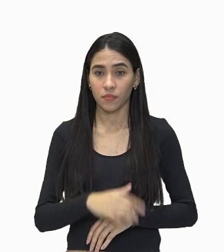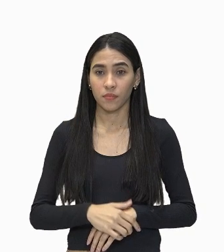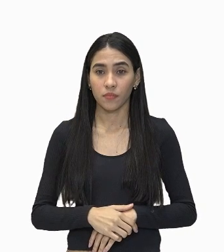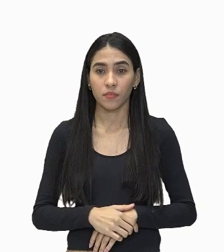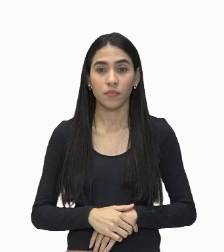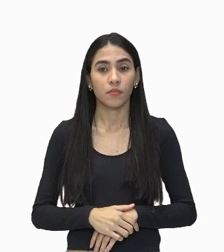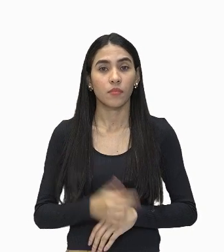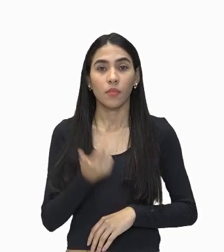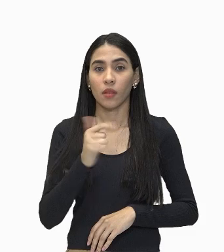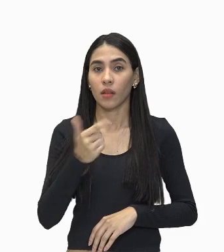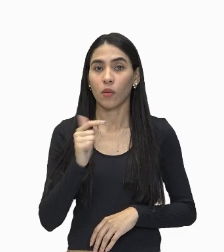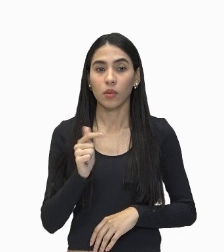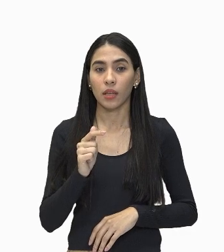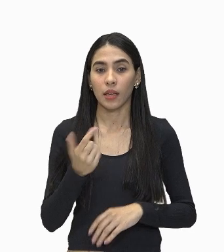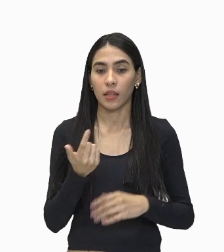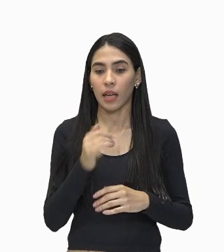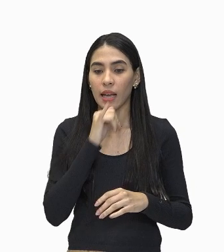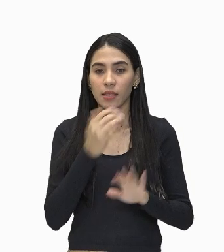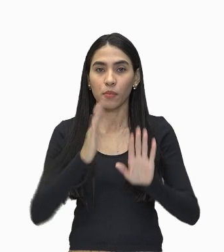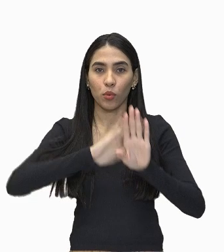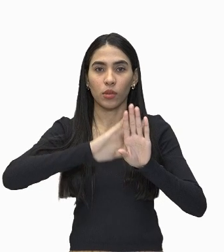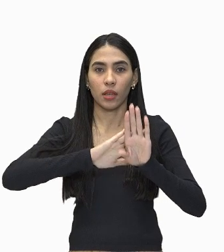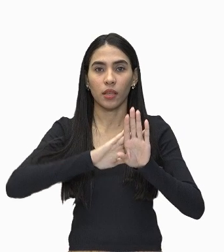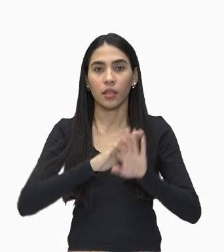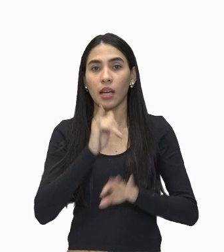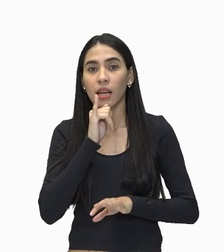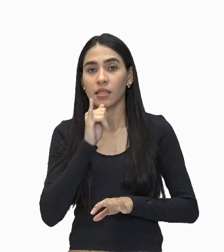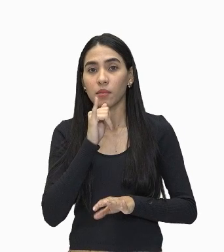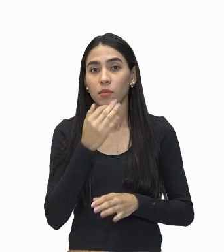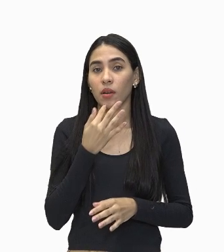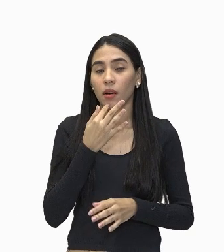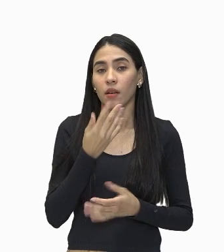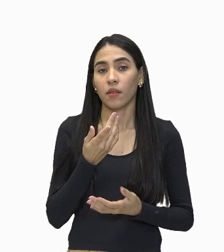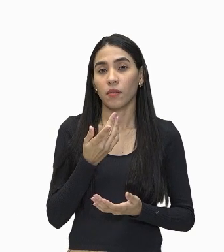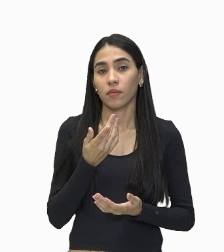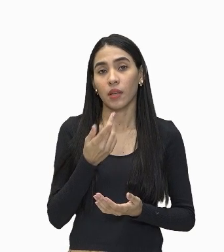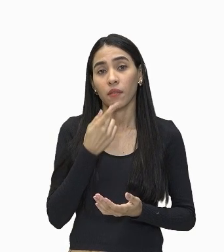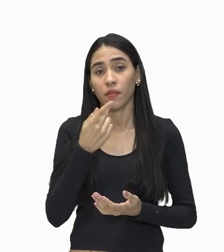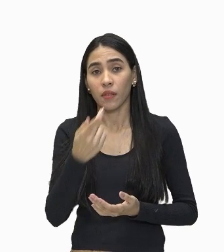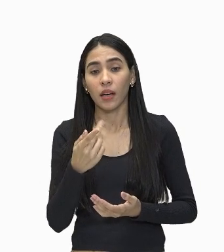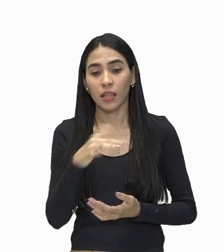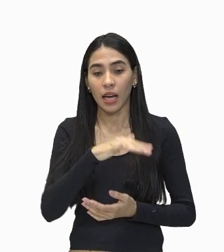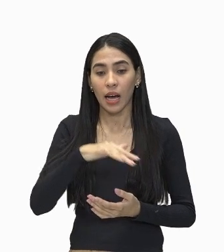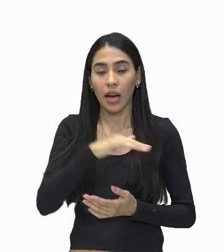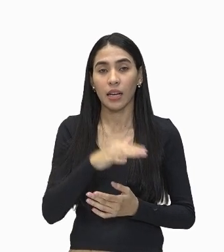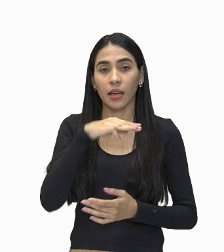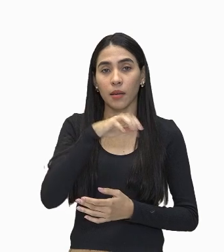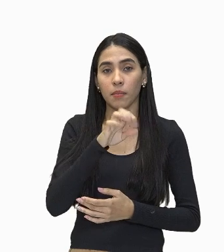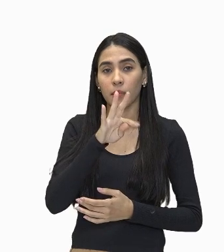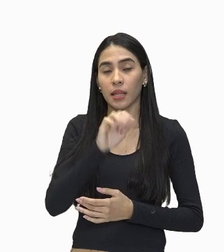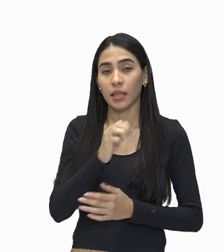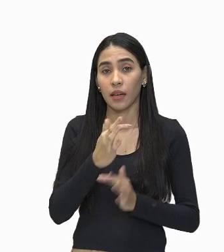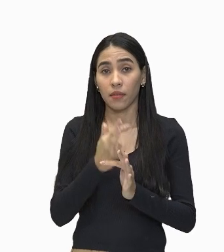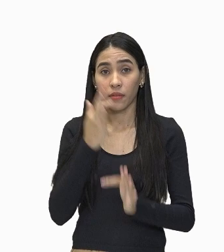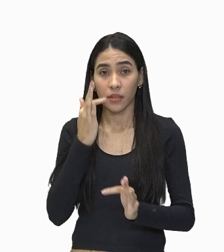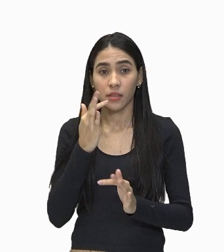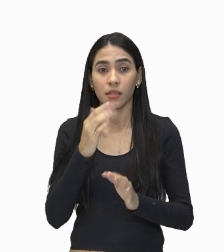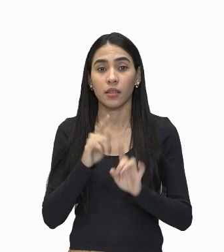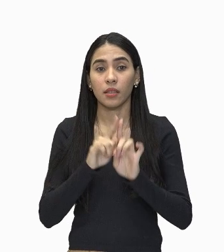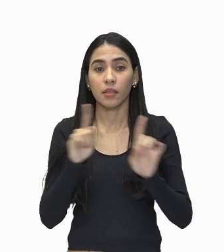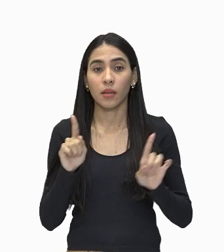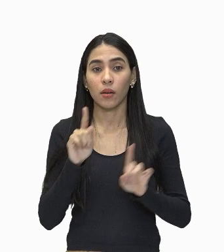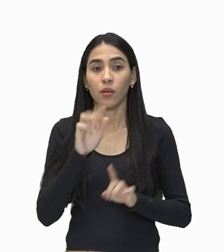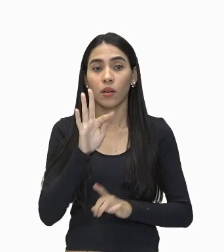Não existe algo atrás do fenômeno, como afirma a metafísica. A fenomenologia, ela